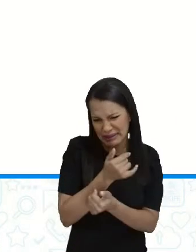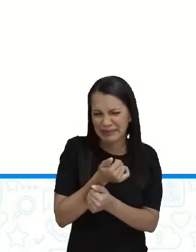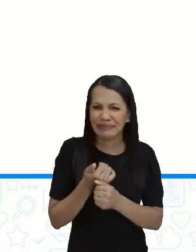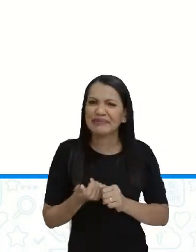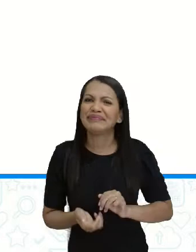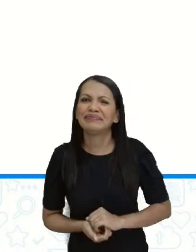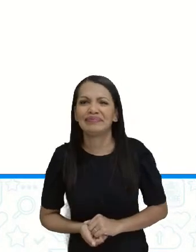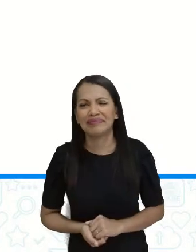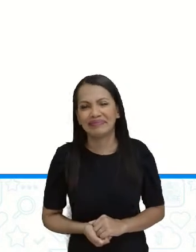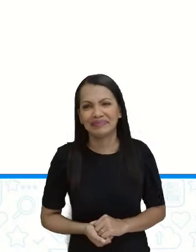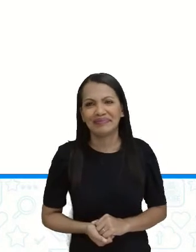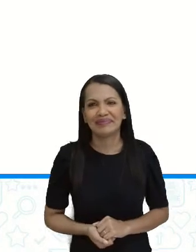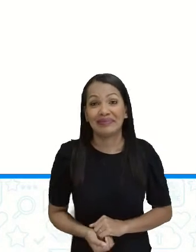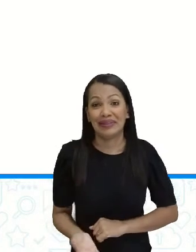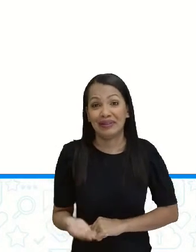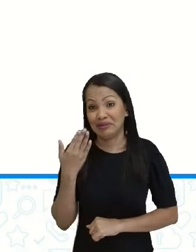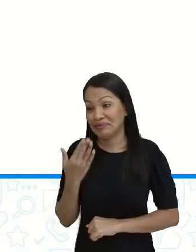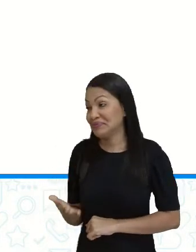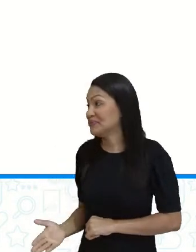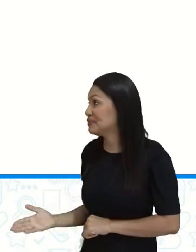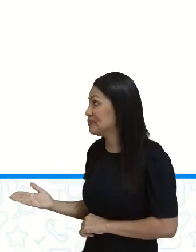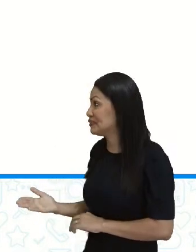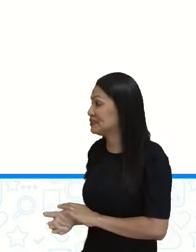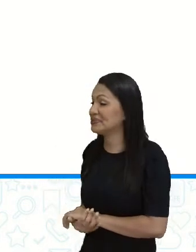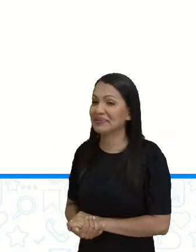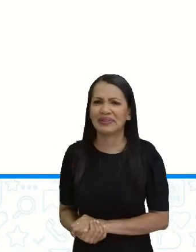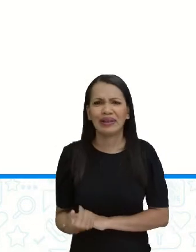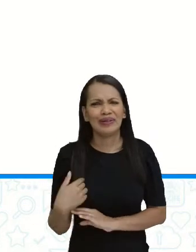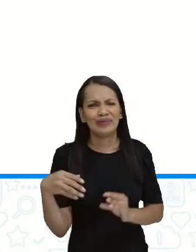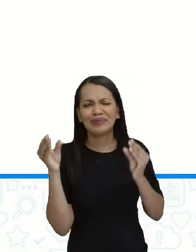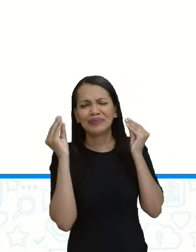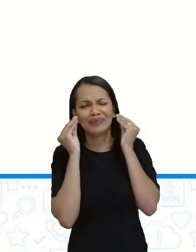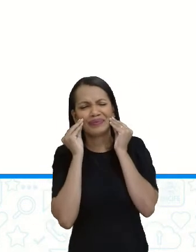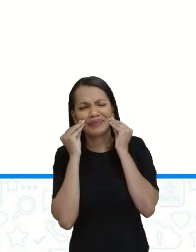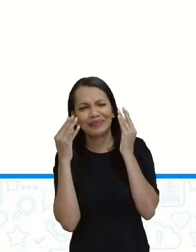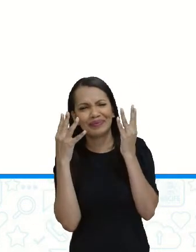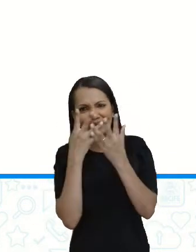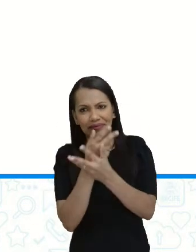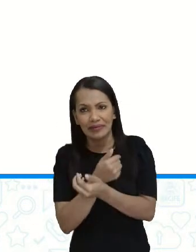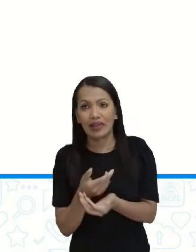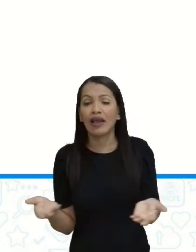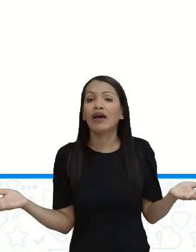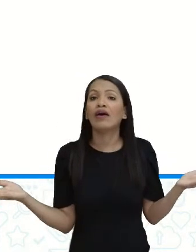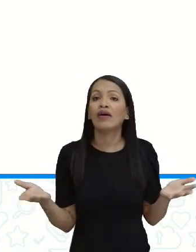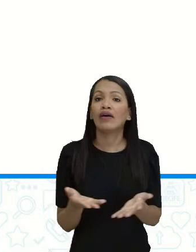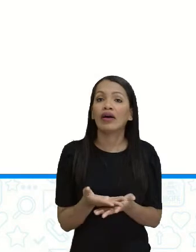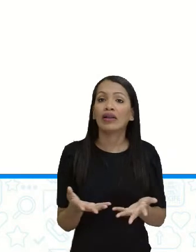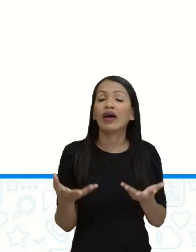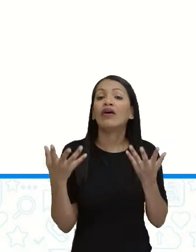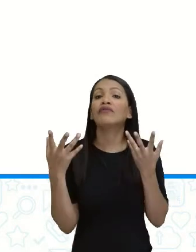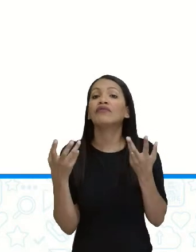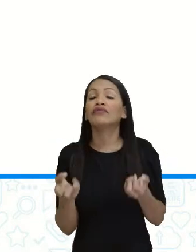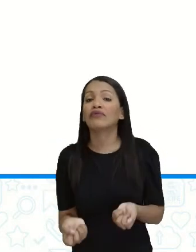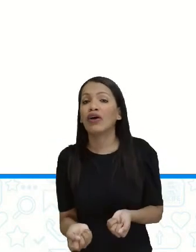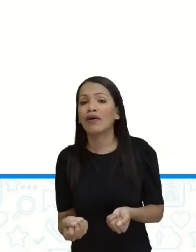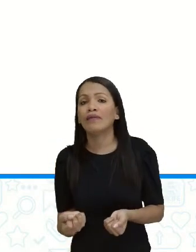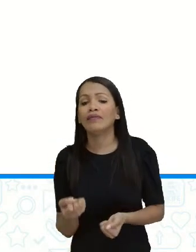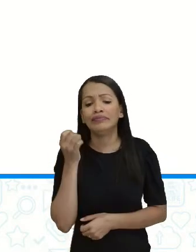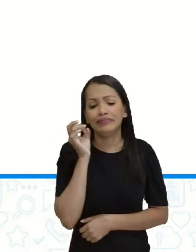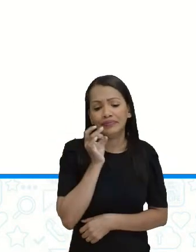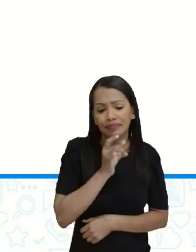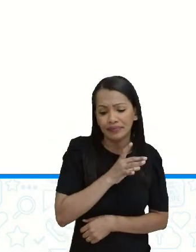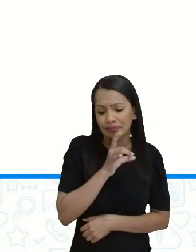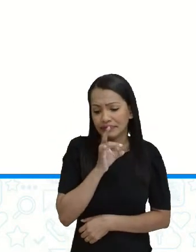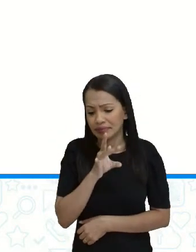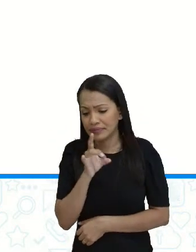Né? Olha aí, achei tão fofinho. Agora nós iremos demarcar cada